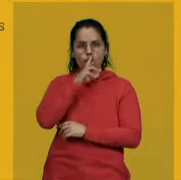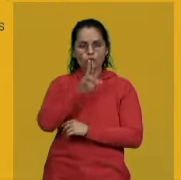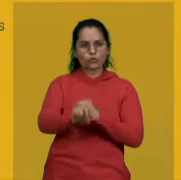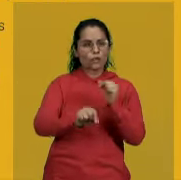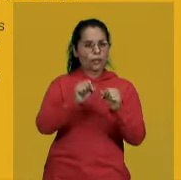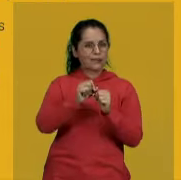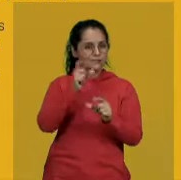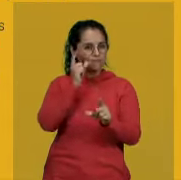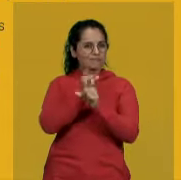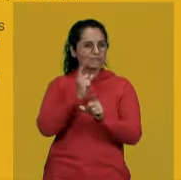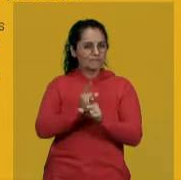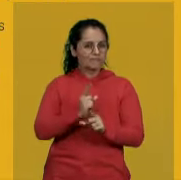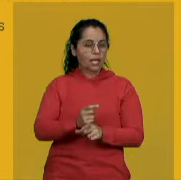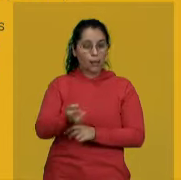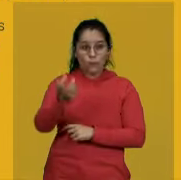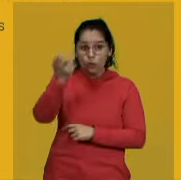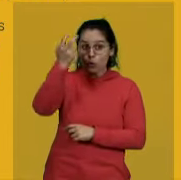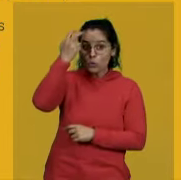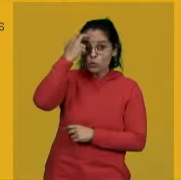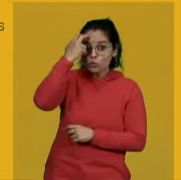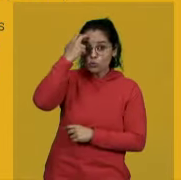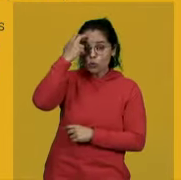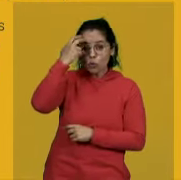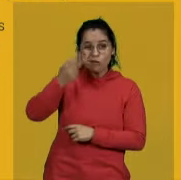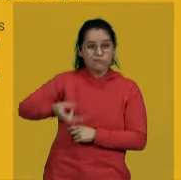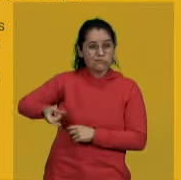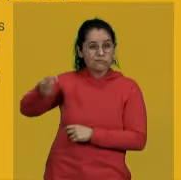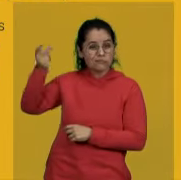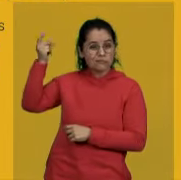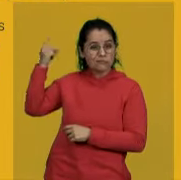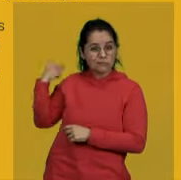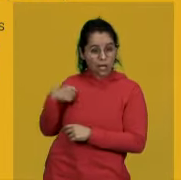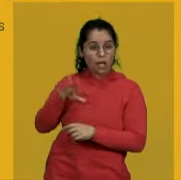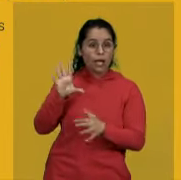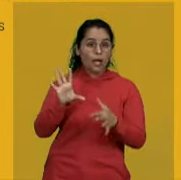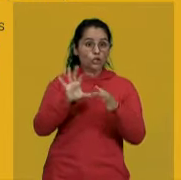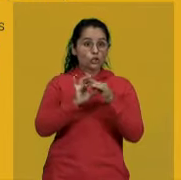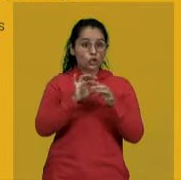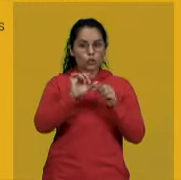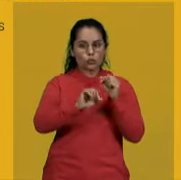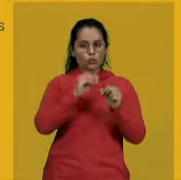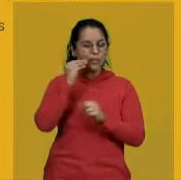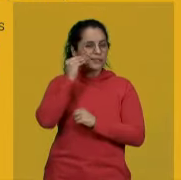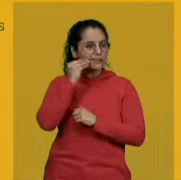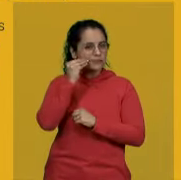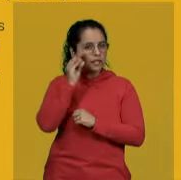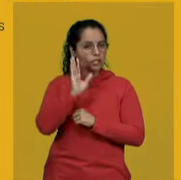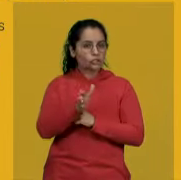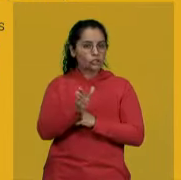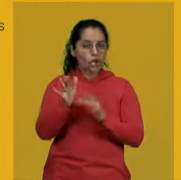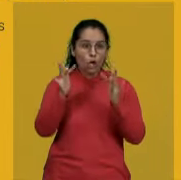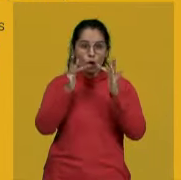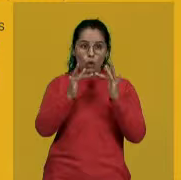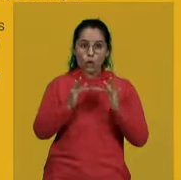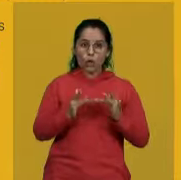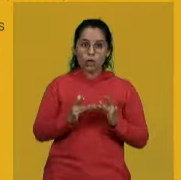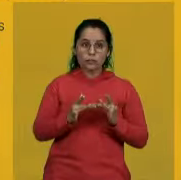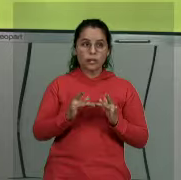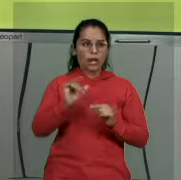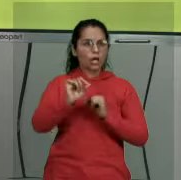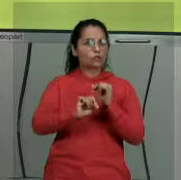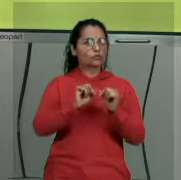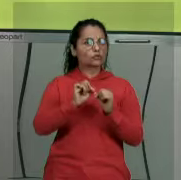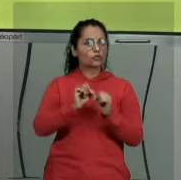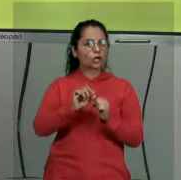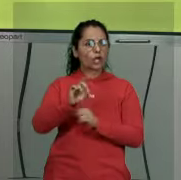foram descobertos por culturas primitivas, associadas às experiências vivenciadas a um contato com o divino. Isso